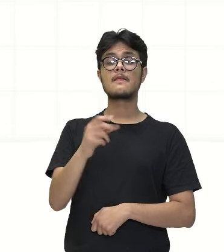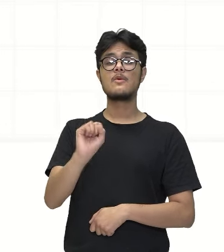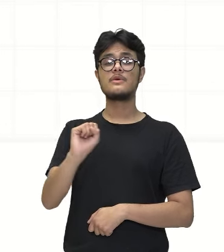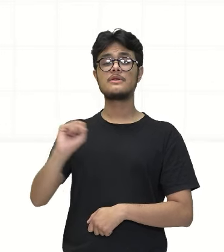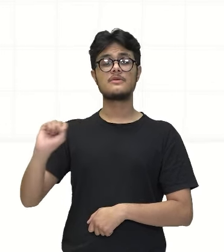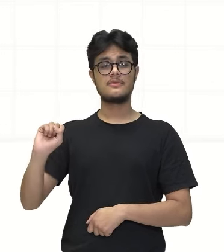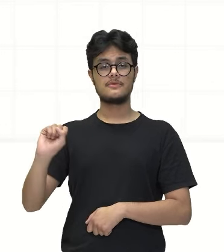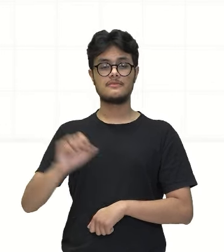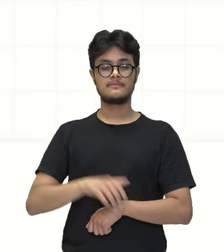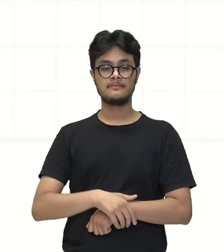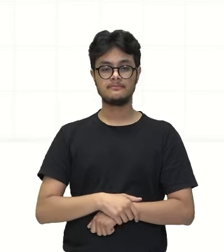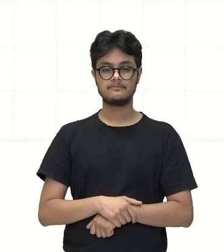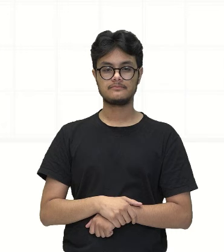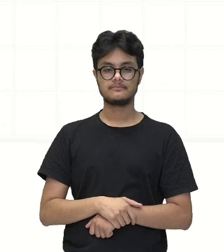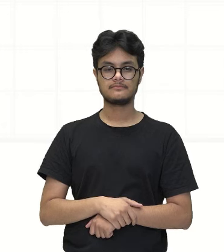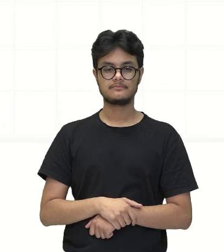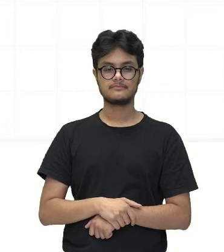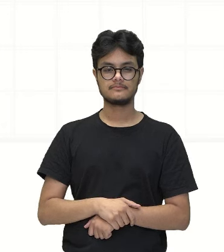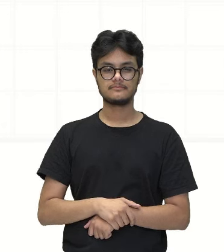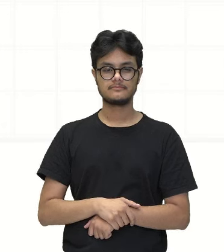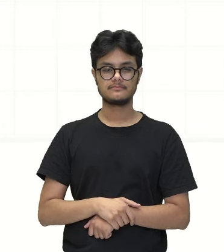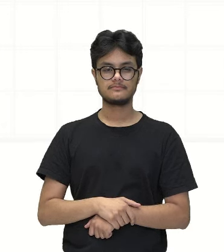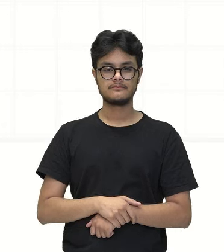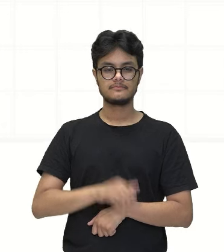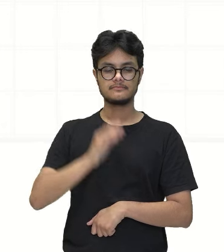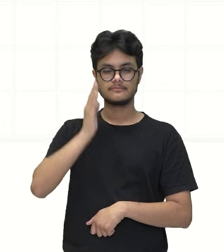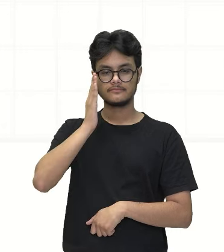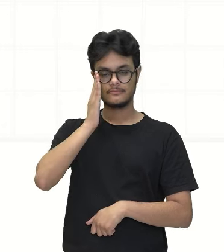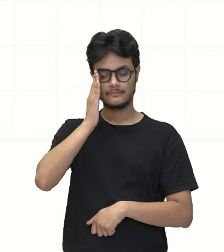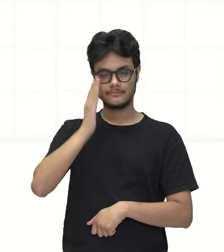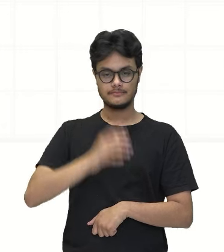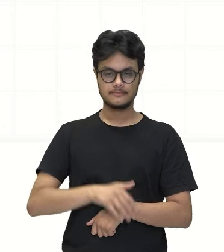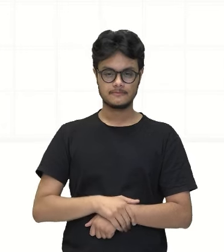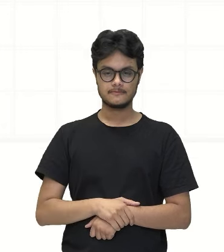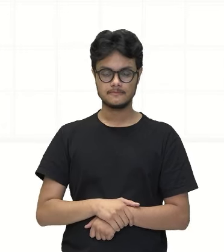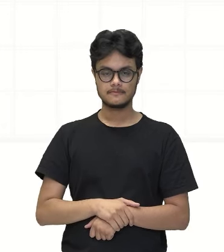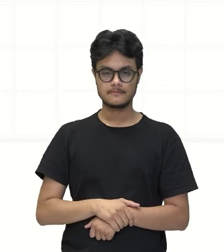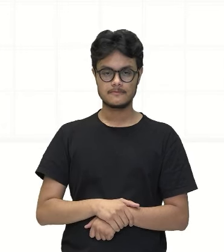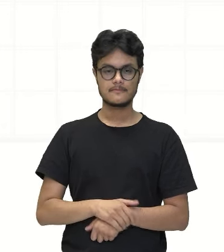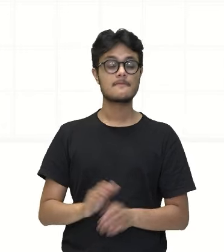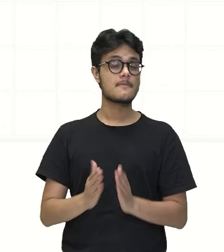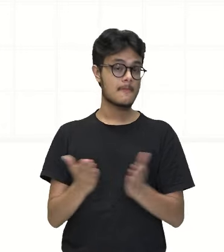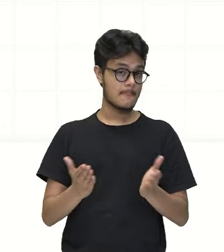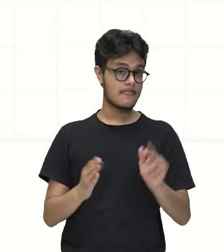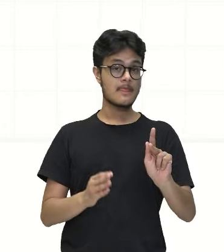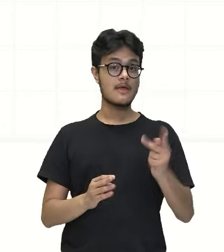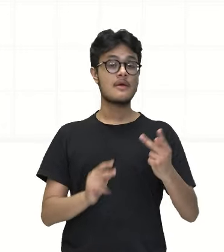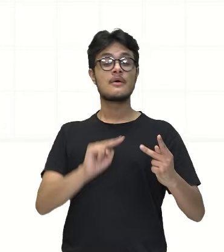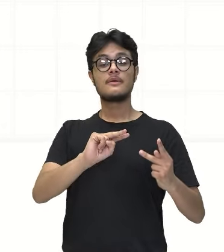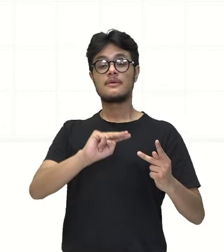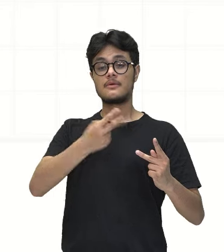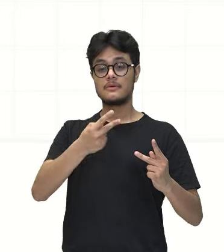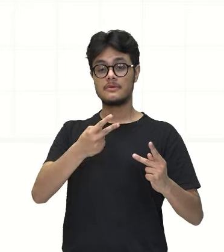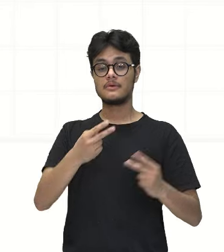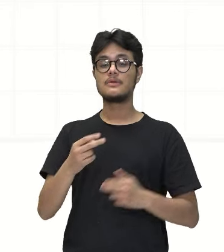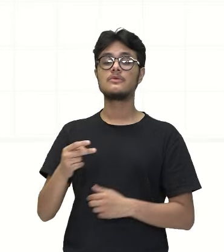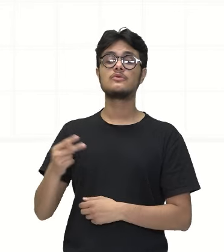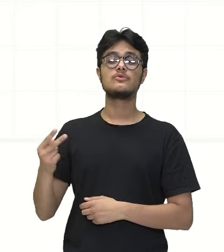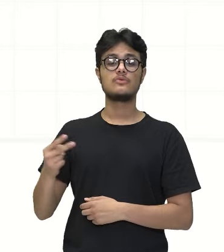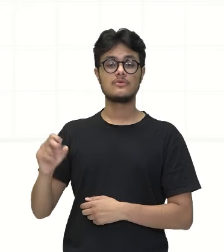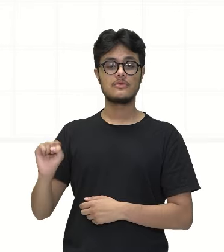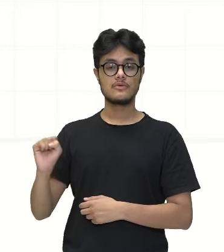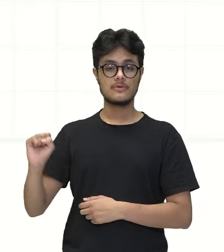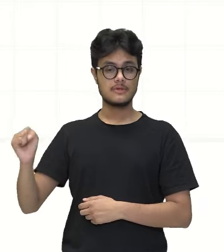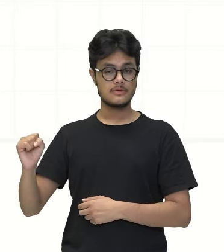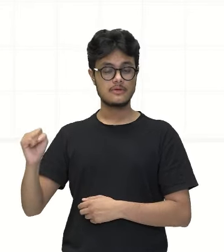288, né? 288. Aí, então, h vai ser igual a raiz